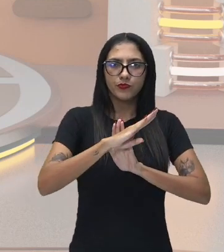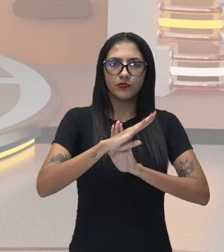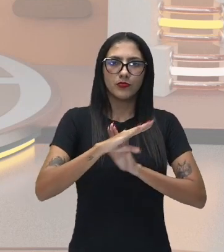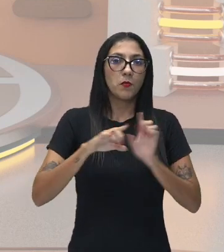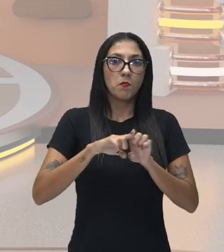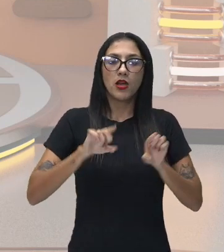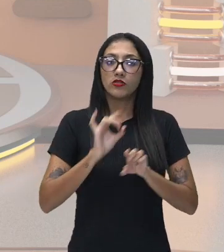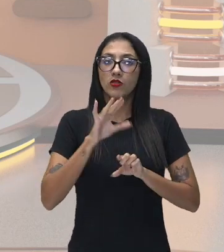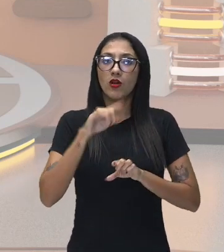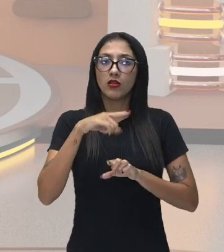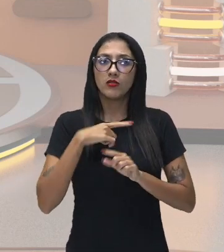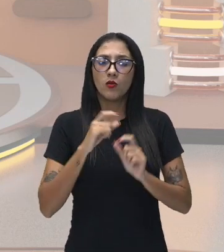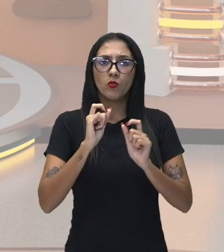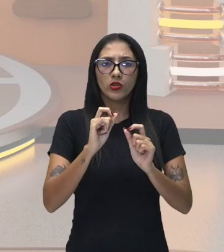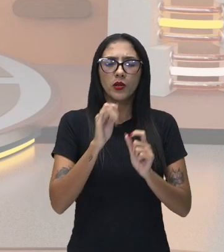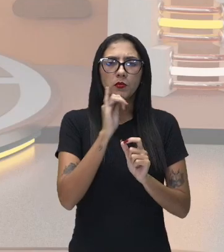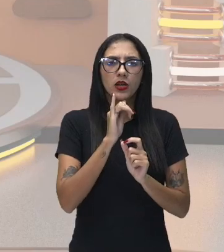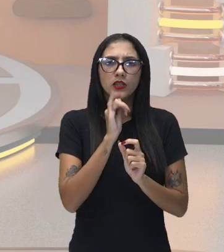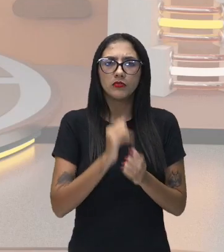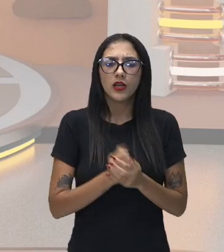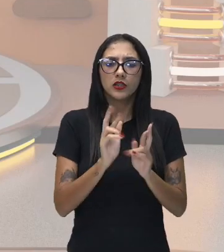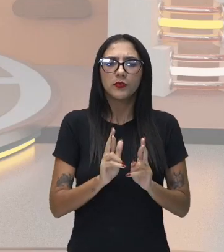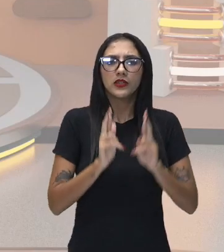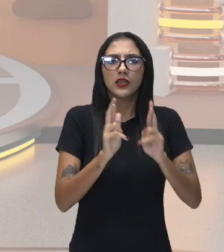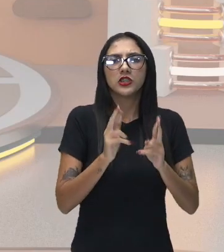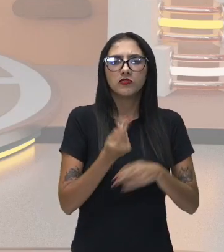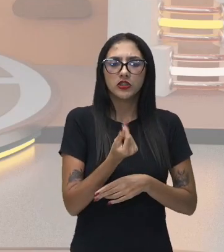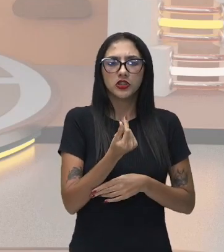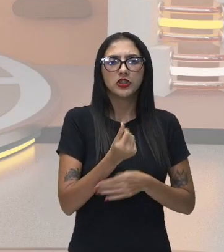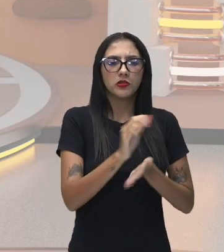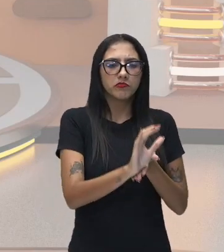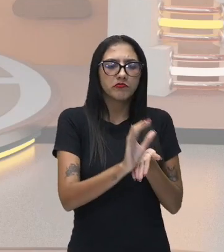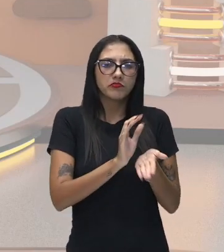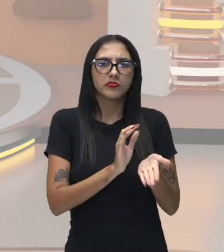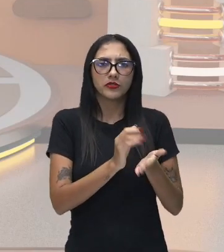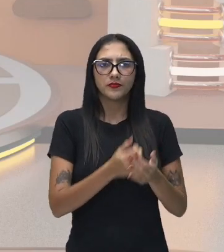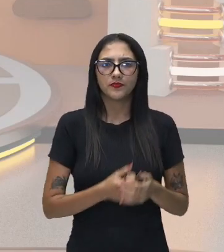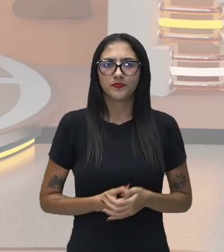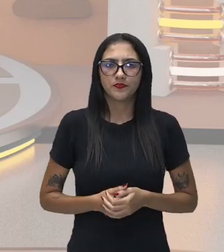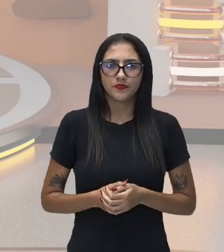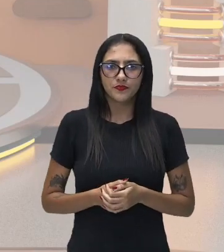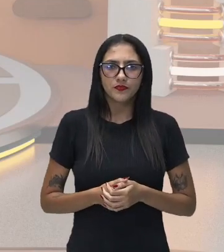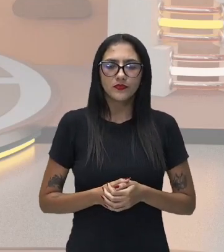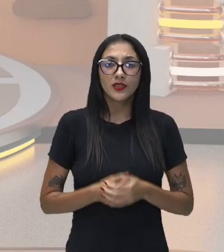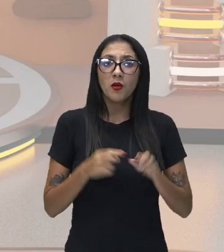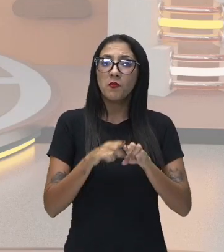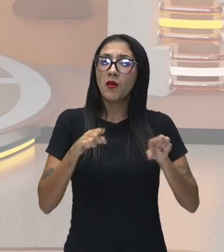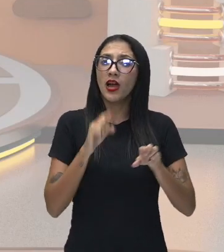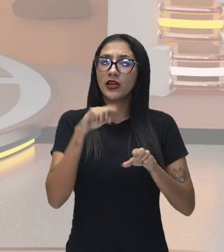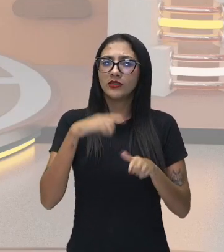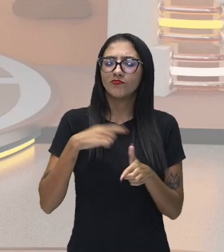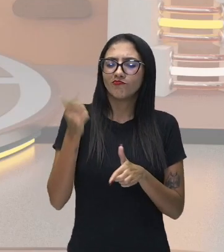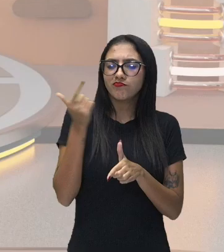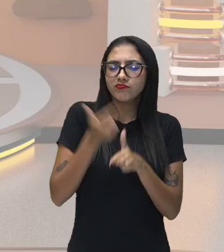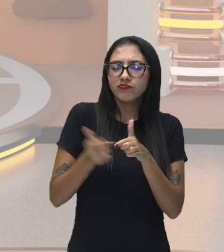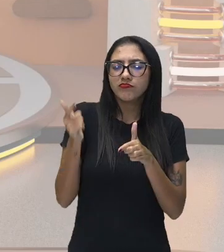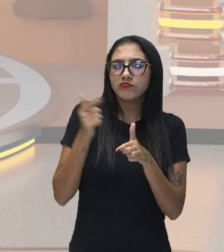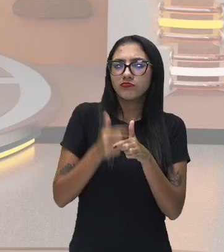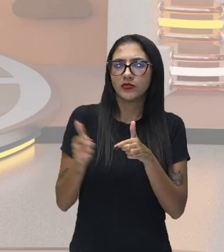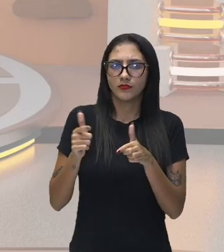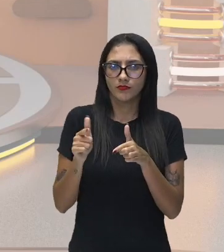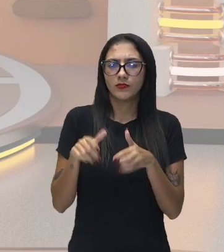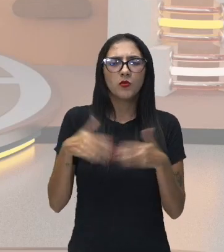em quê? Em especulação financeira. Ela vai gerar um grande problema. Quais eram esses